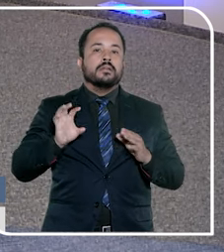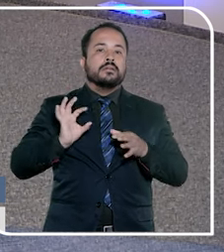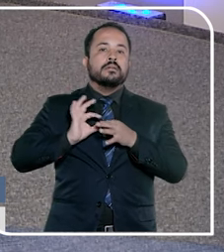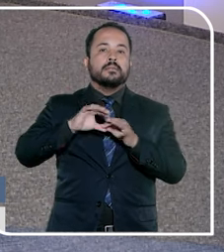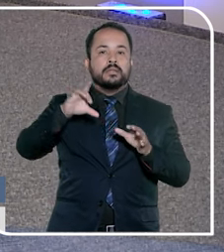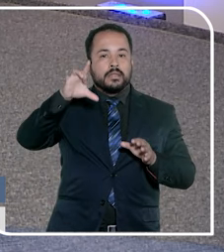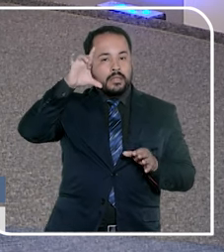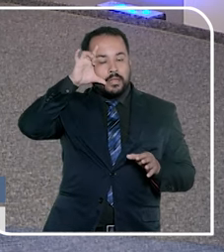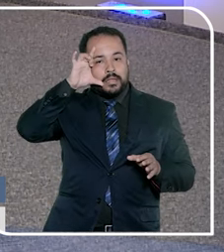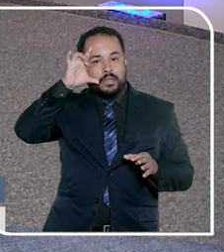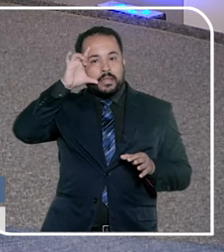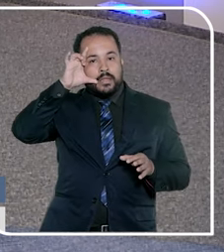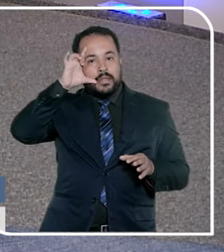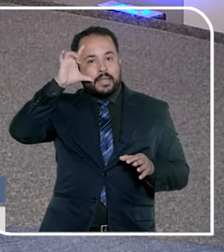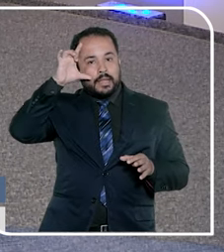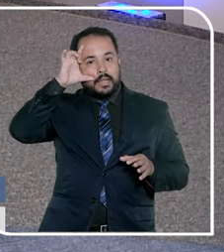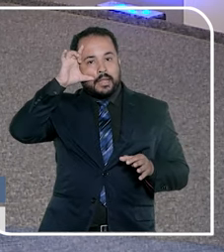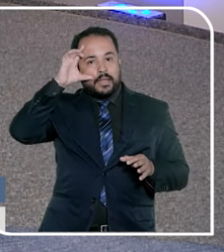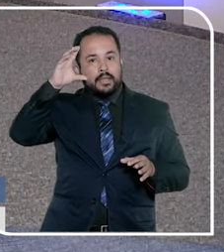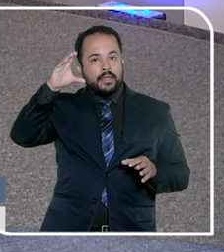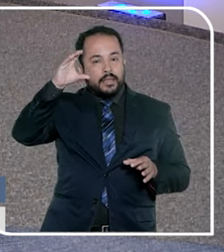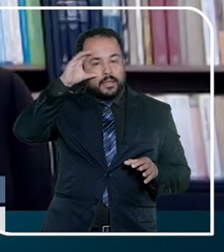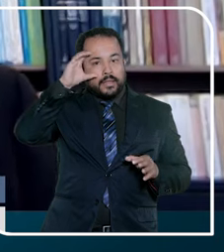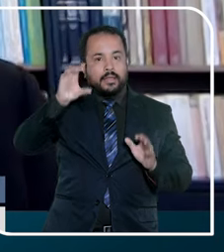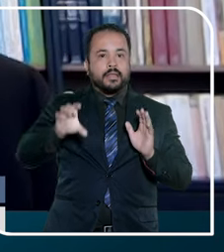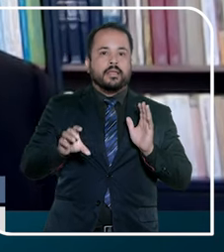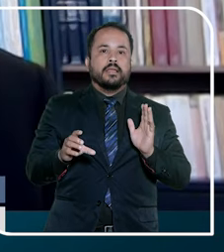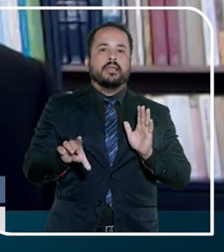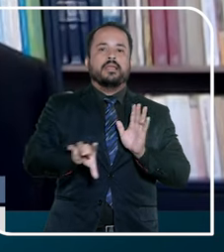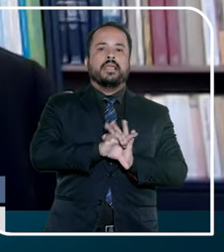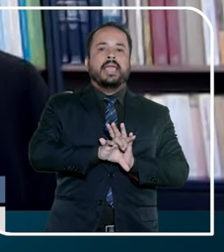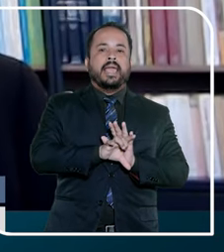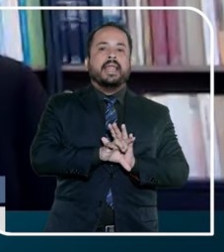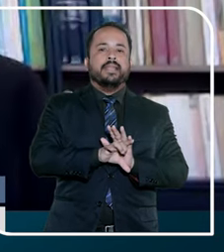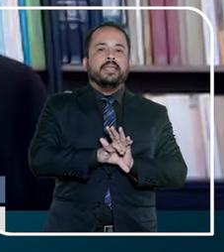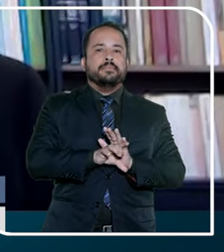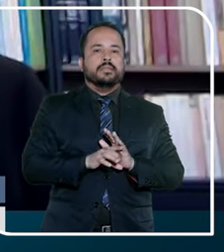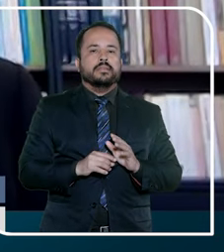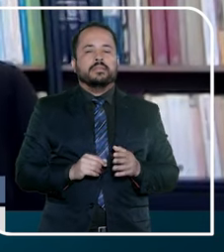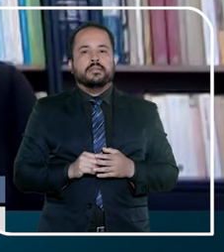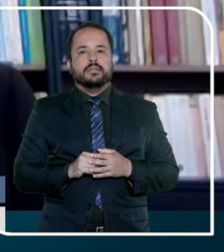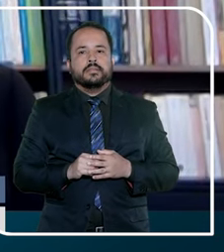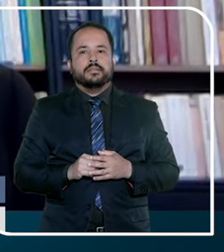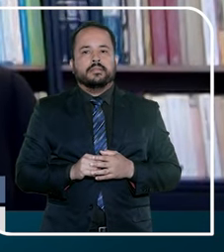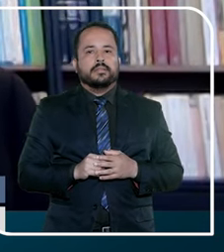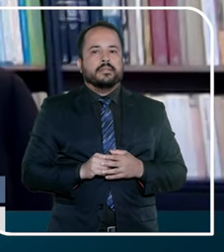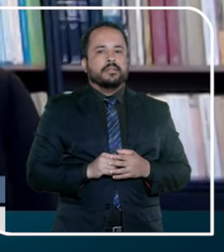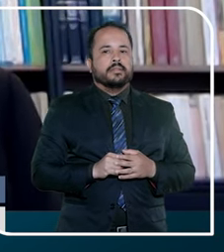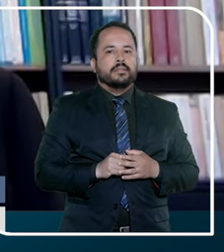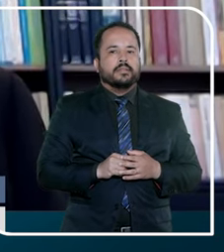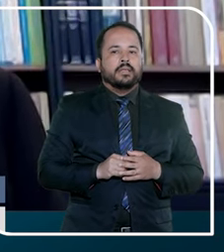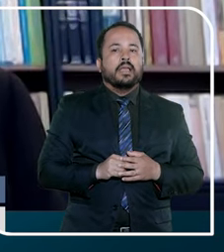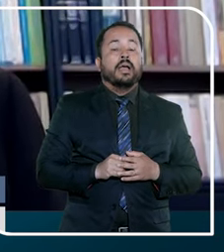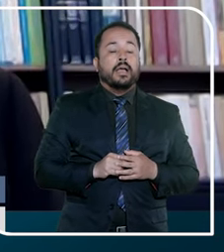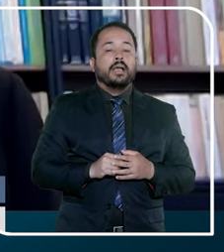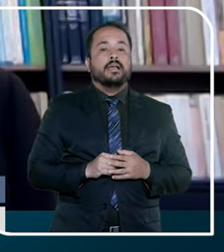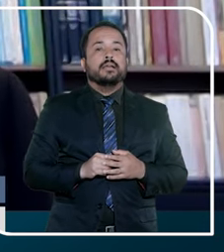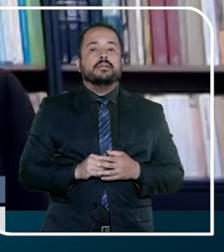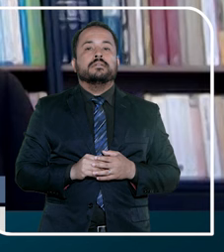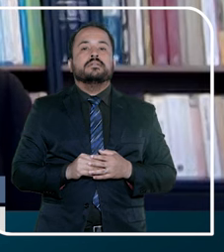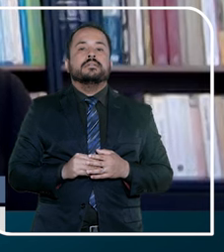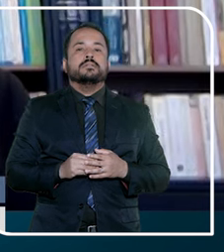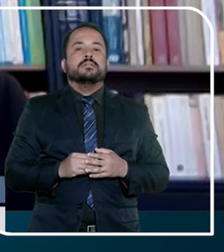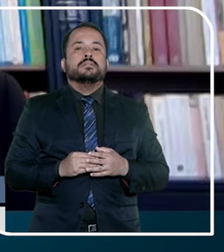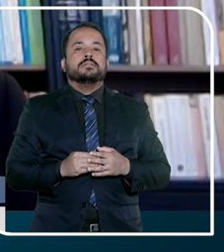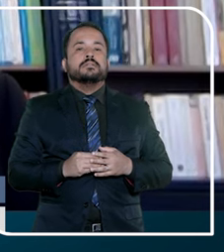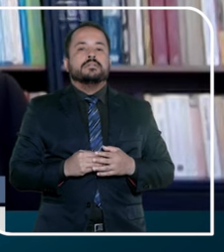Diverge ou converge da lei bem a violência doméstica é um tema muito